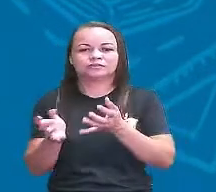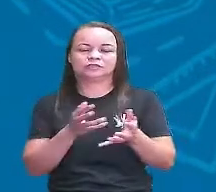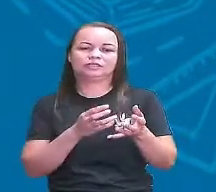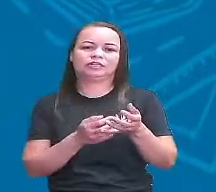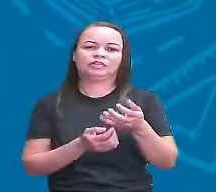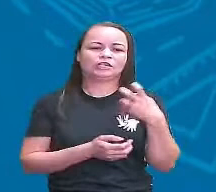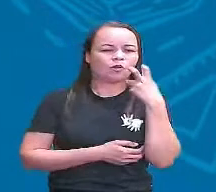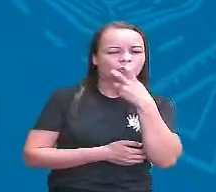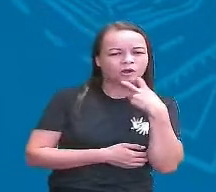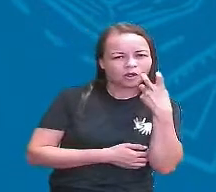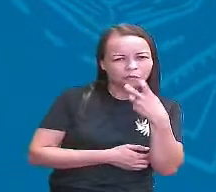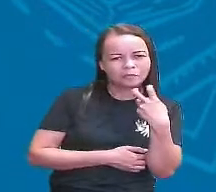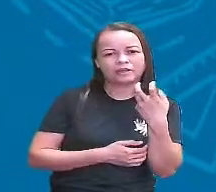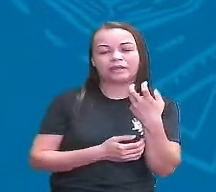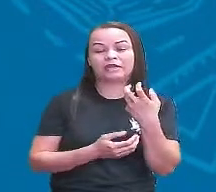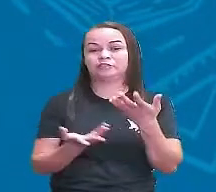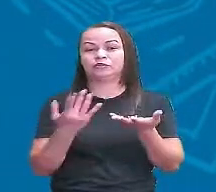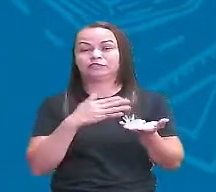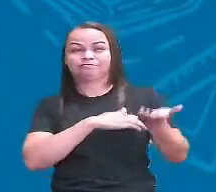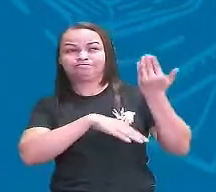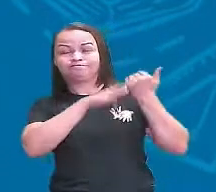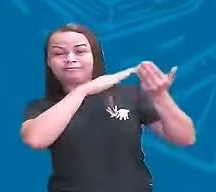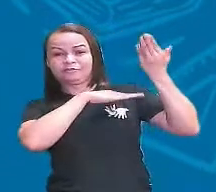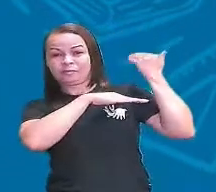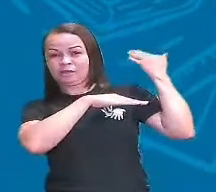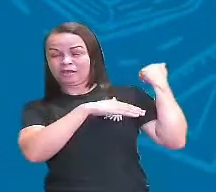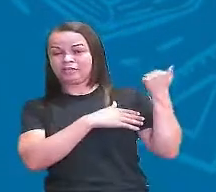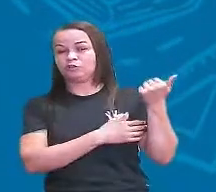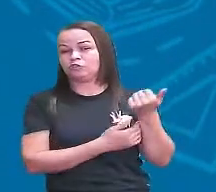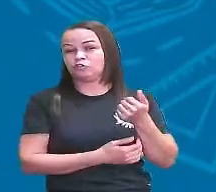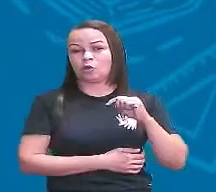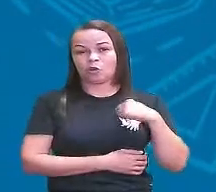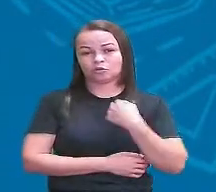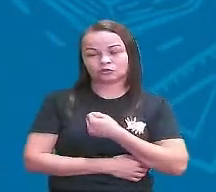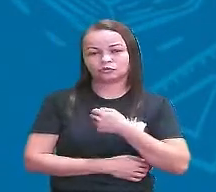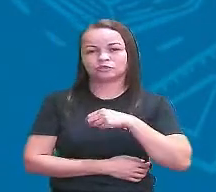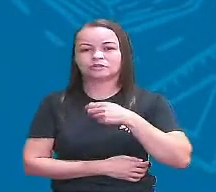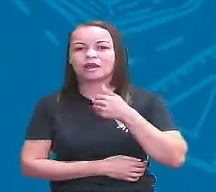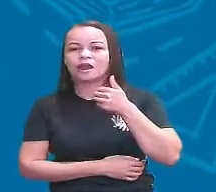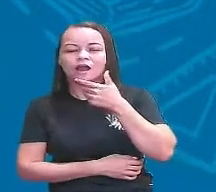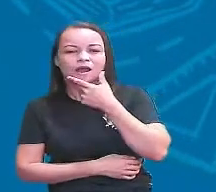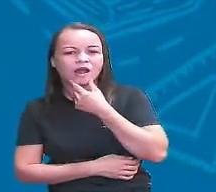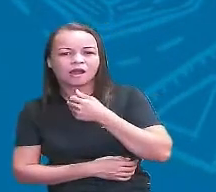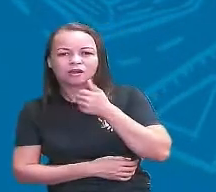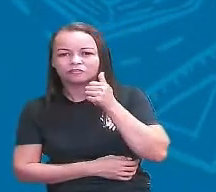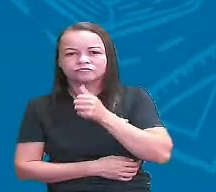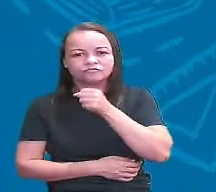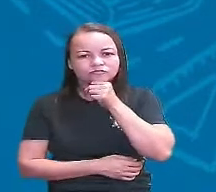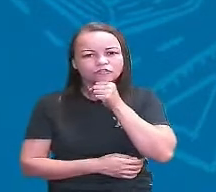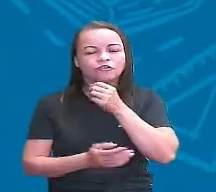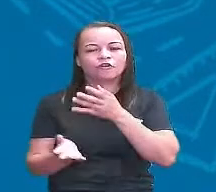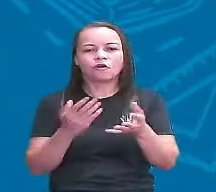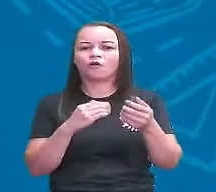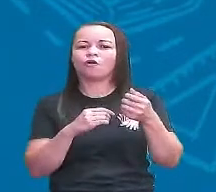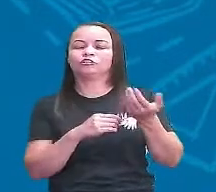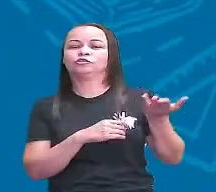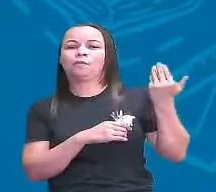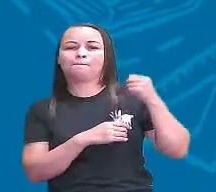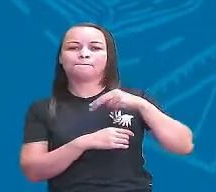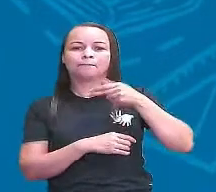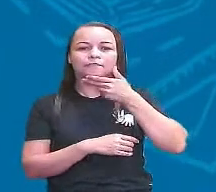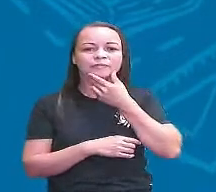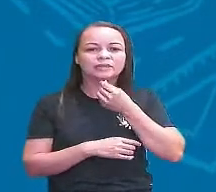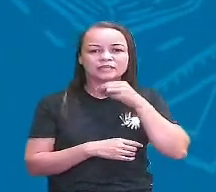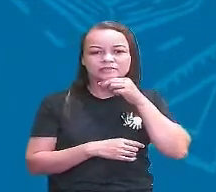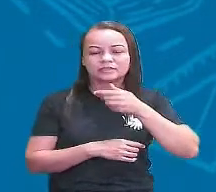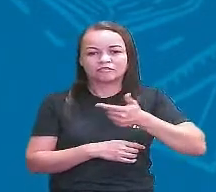nossos avós, dos nossos bisavós, se contavam as histórias, não se escreviam. Se contavam e